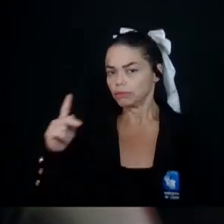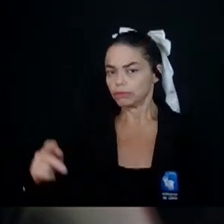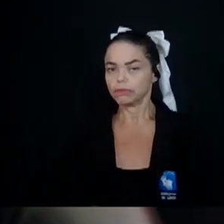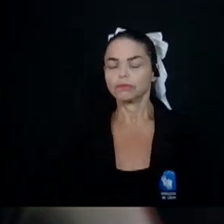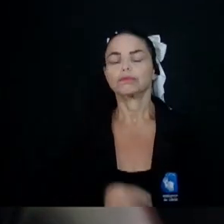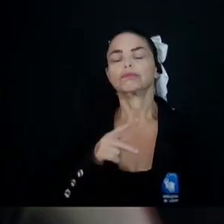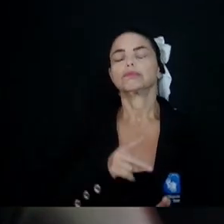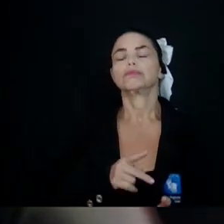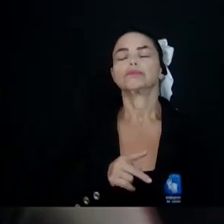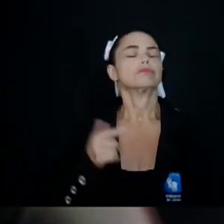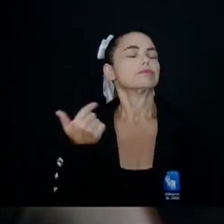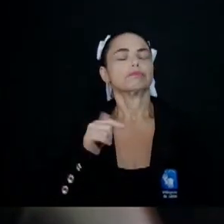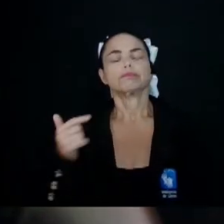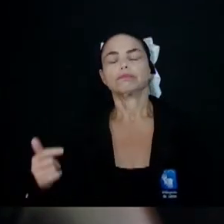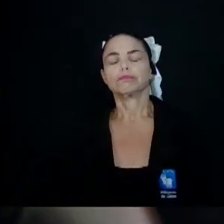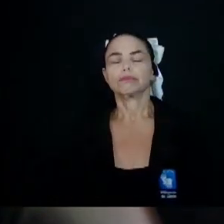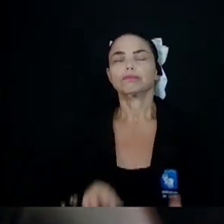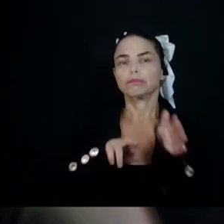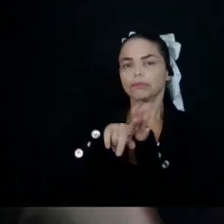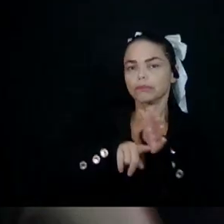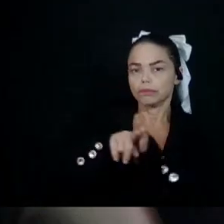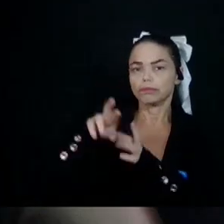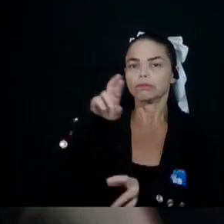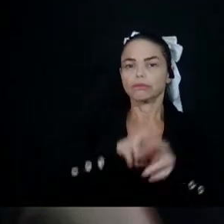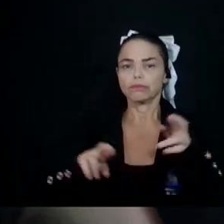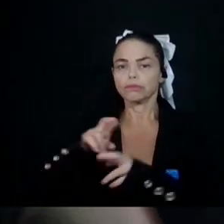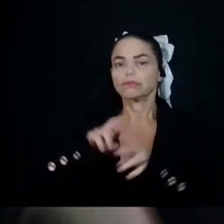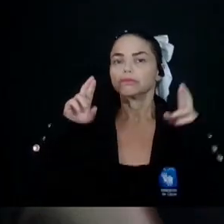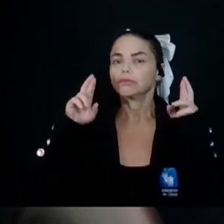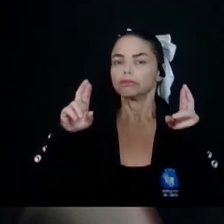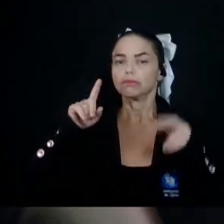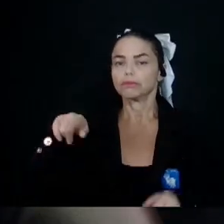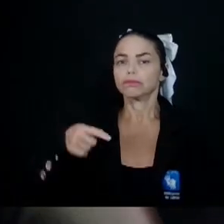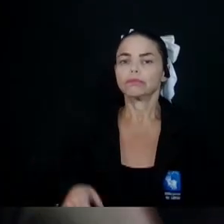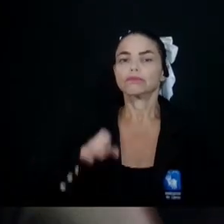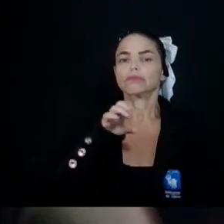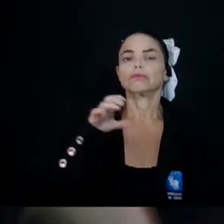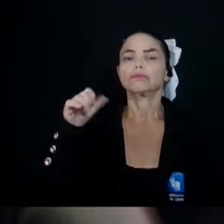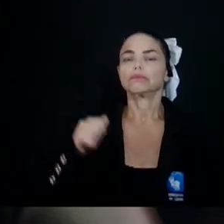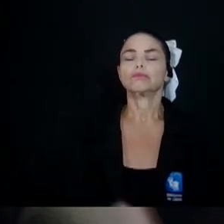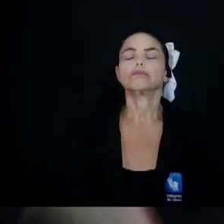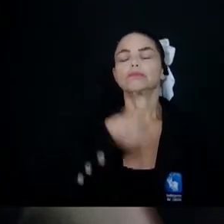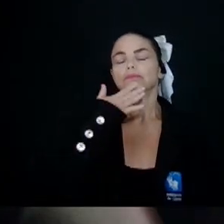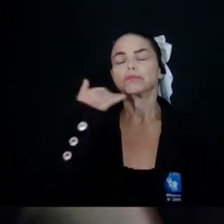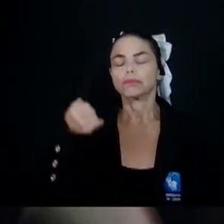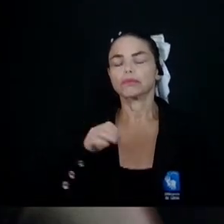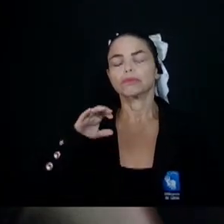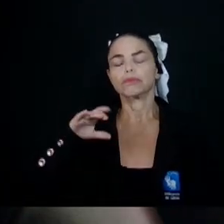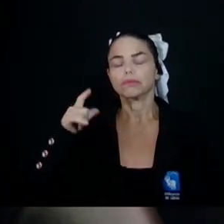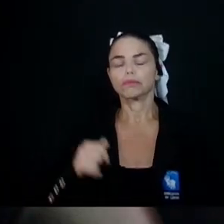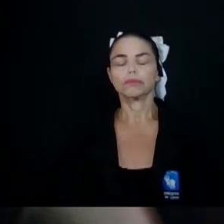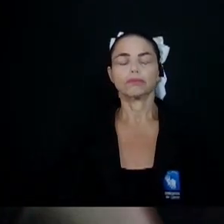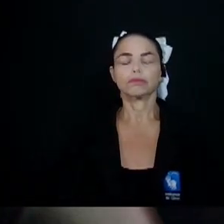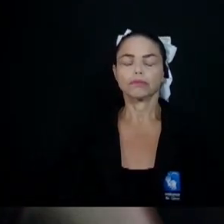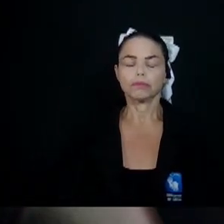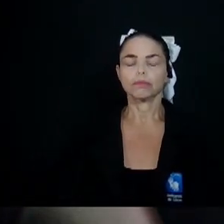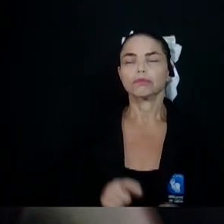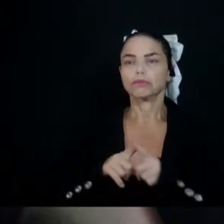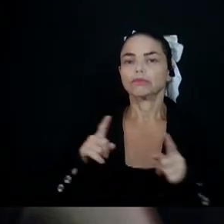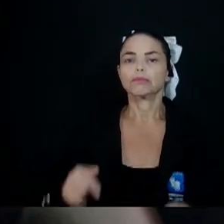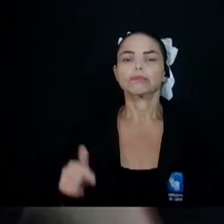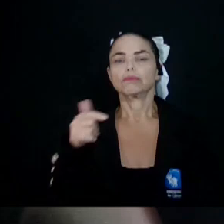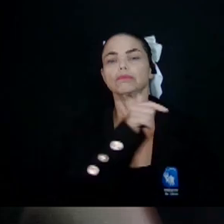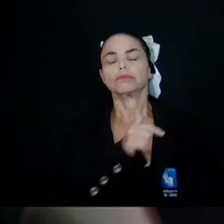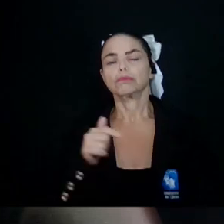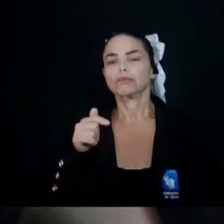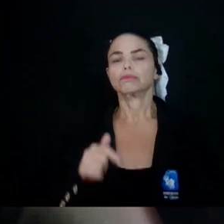realmente quando não há o supervisionamento, agora a gente espera que depois do ECA Digital isso melhore, claro, né? Mas por não ter